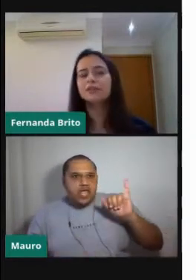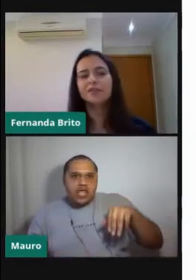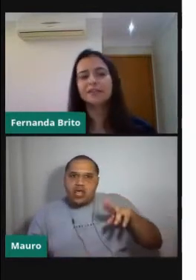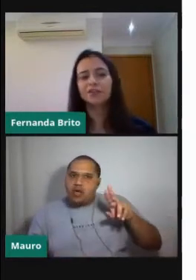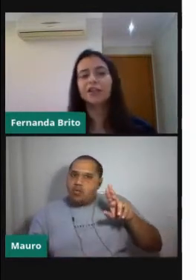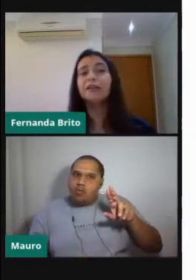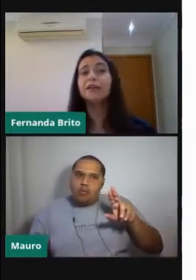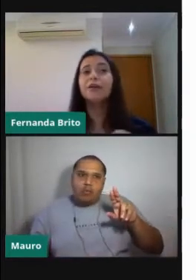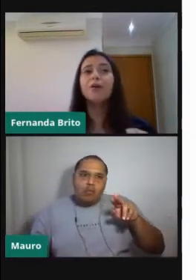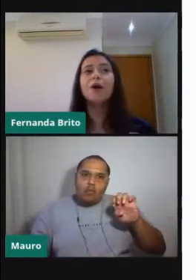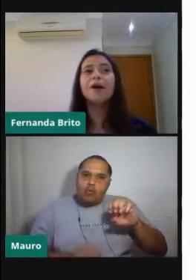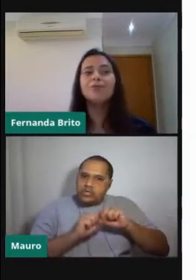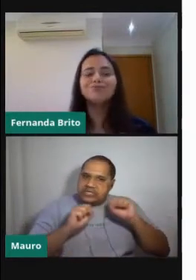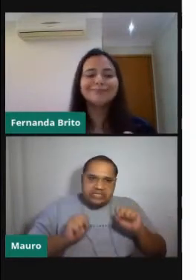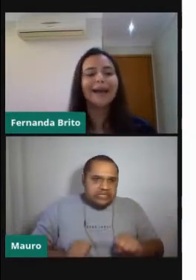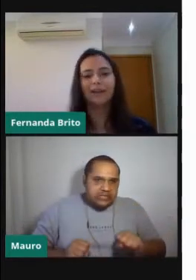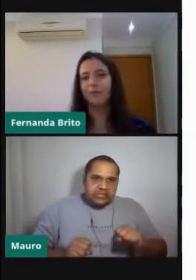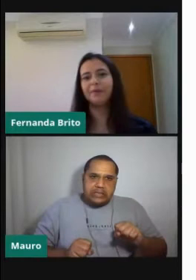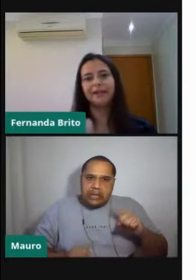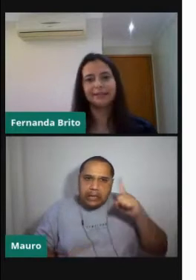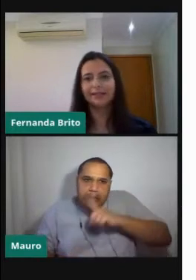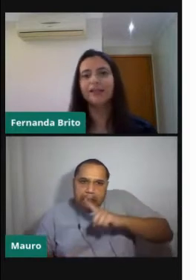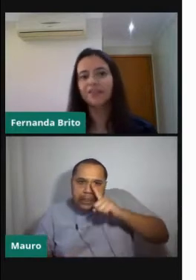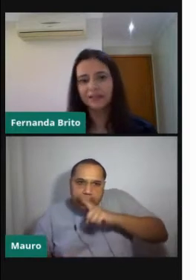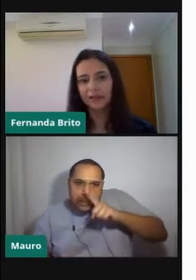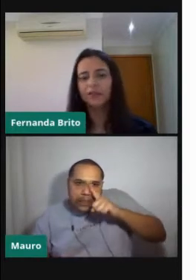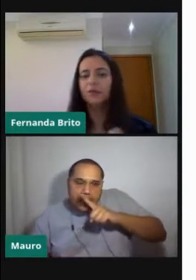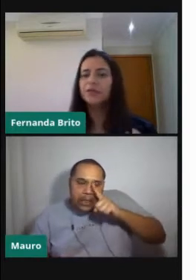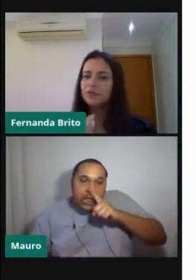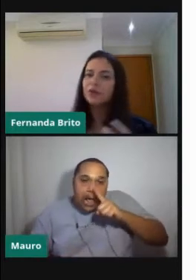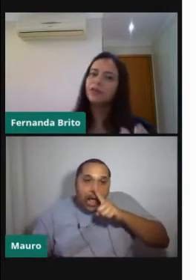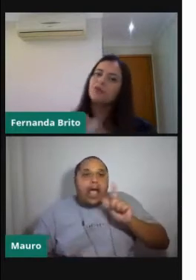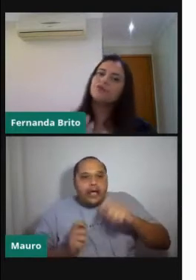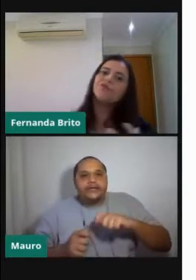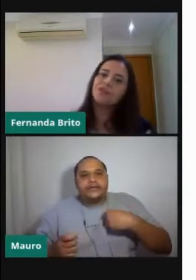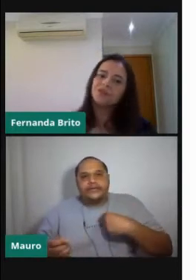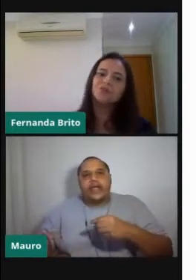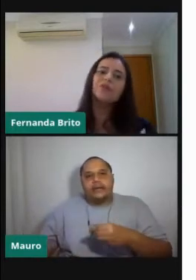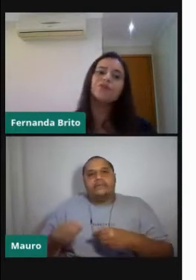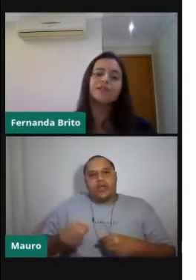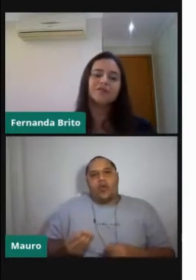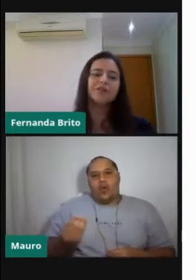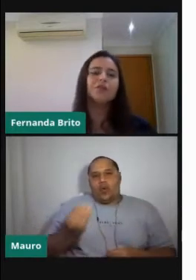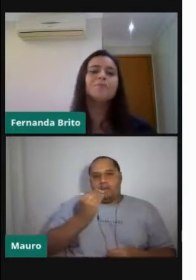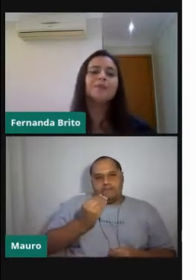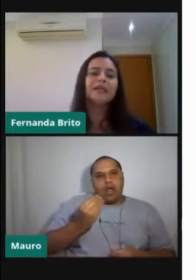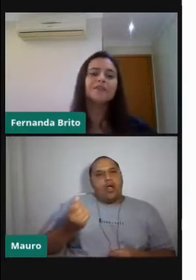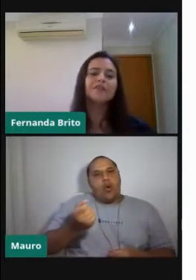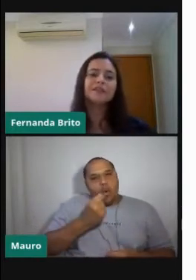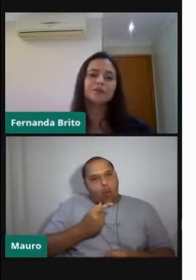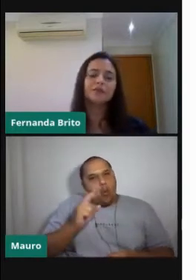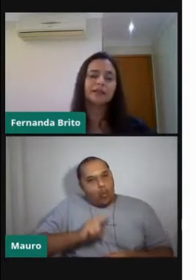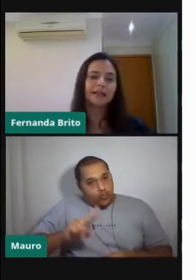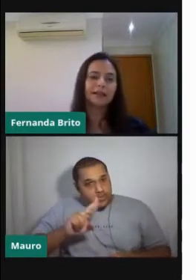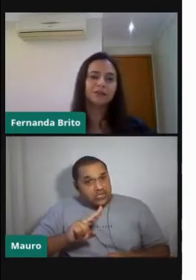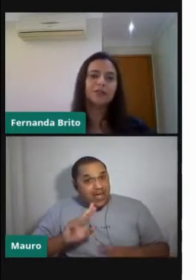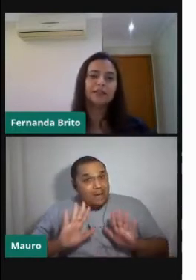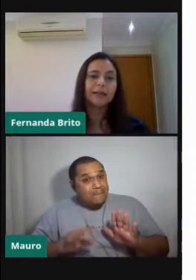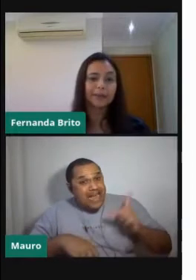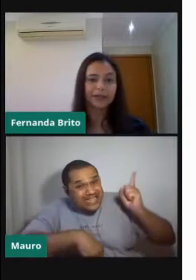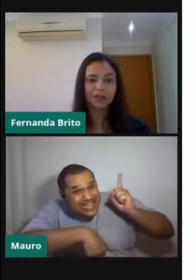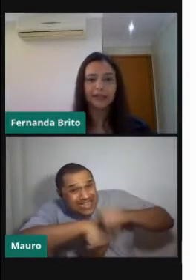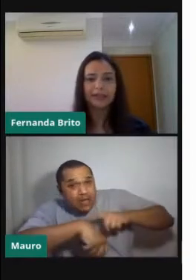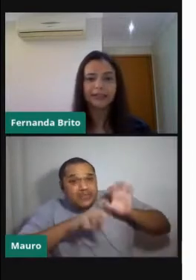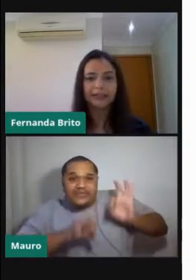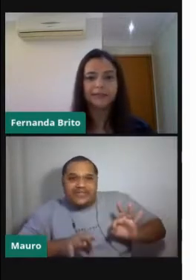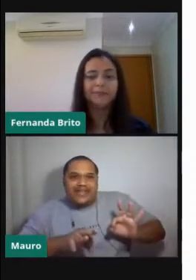de citocinas vem se instalando. Agora, qual é o time para essa intervenção? Então, isso é o que é o difícil, né, o desafio que vem sendo tentado